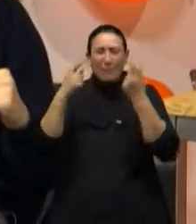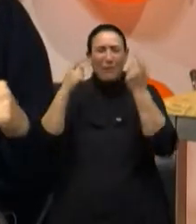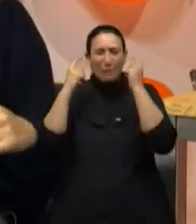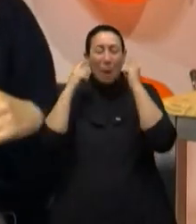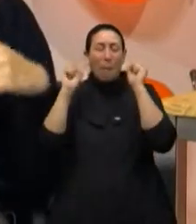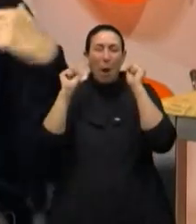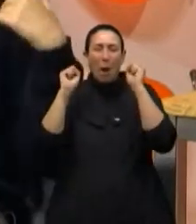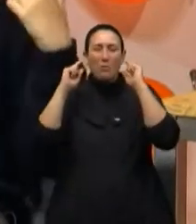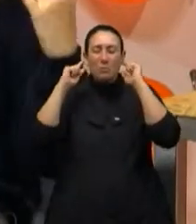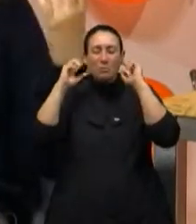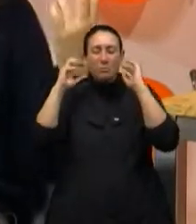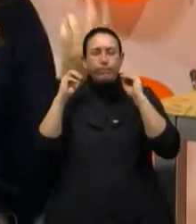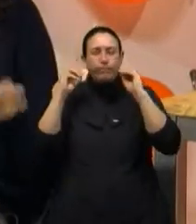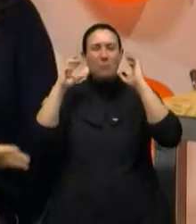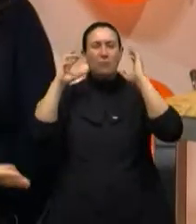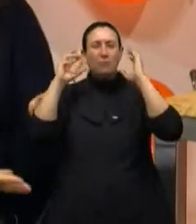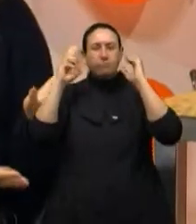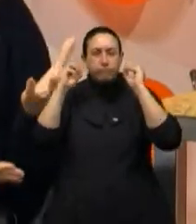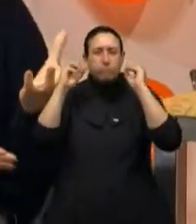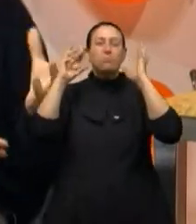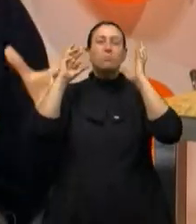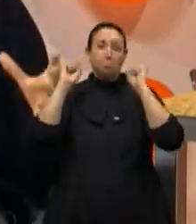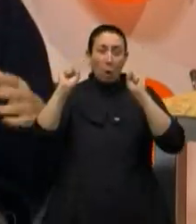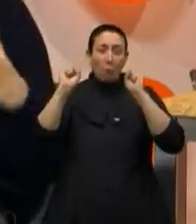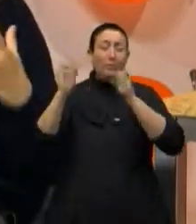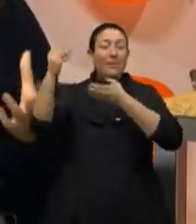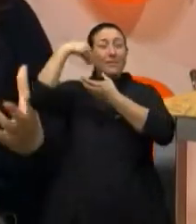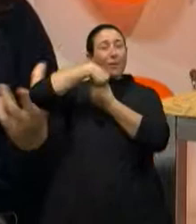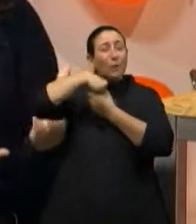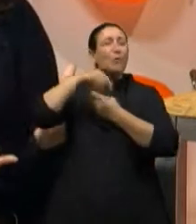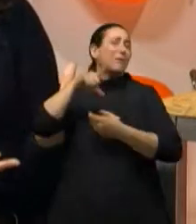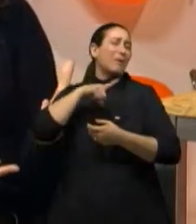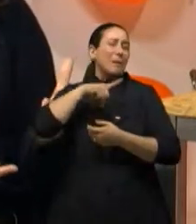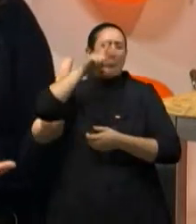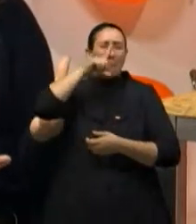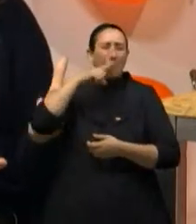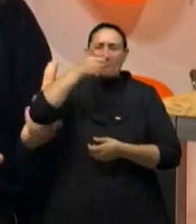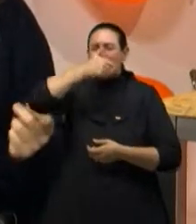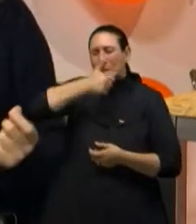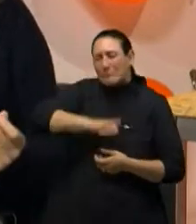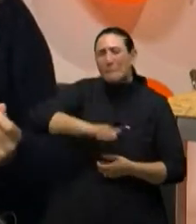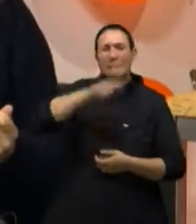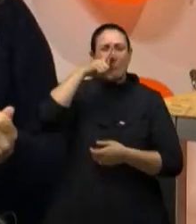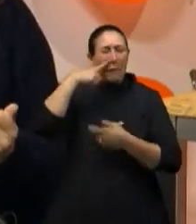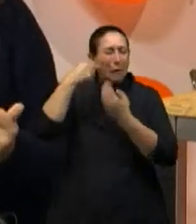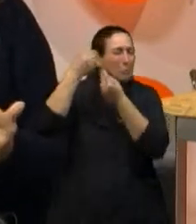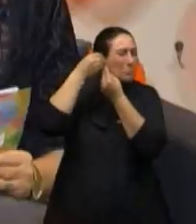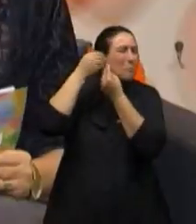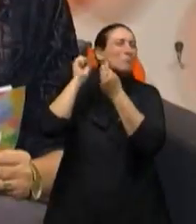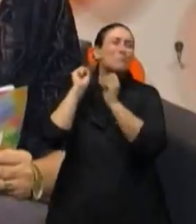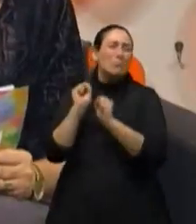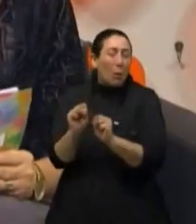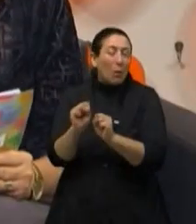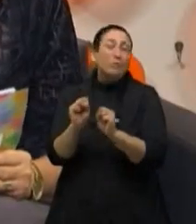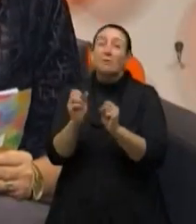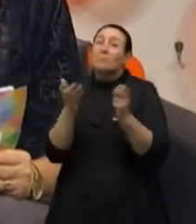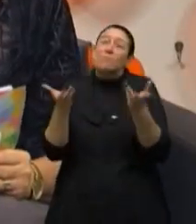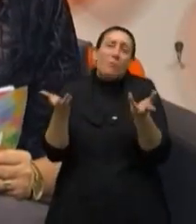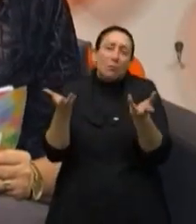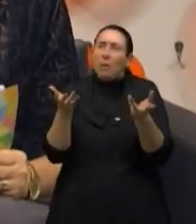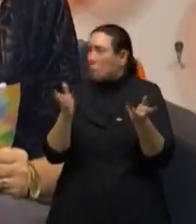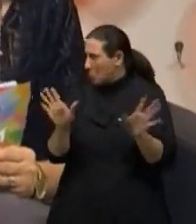menos ah ok pode ter secreção dentro do ouvido então existem vários tipos de per e nada desses casos precisaria de um